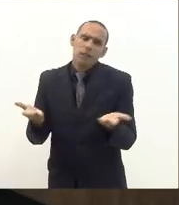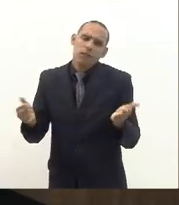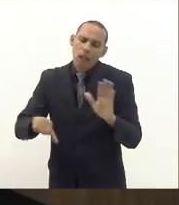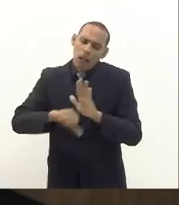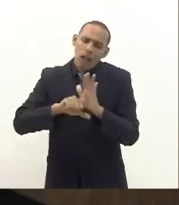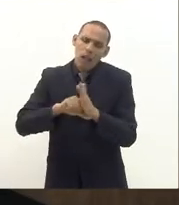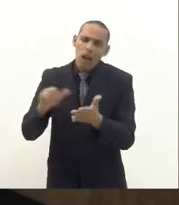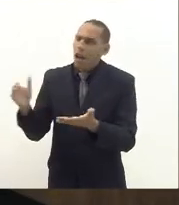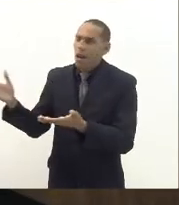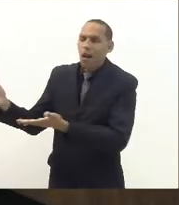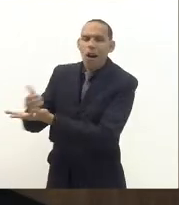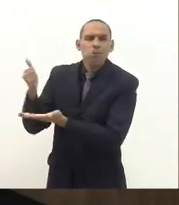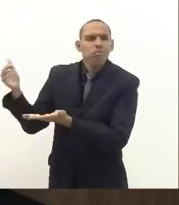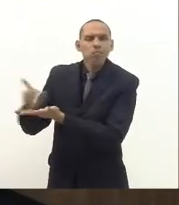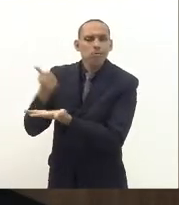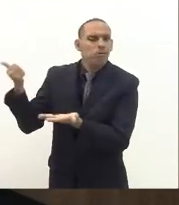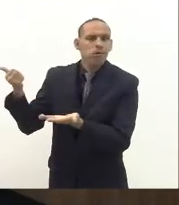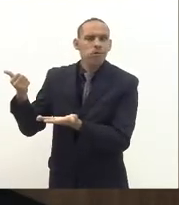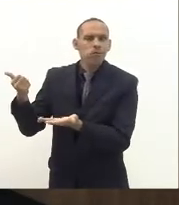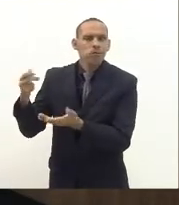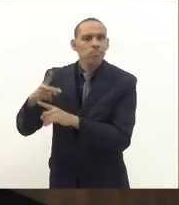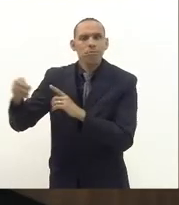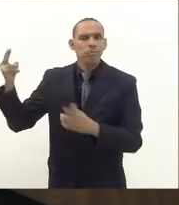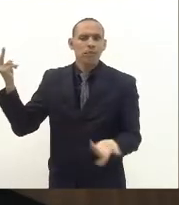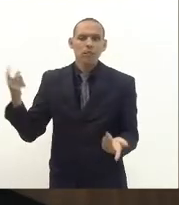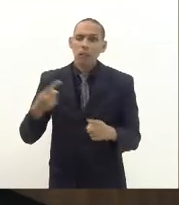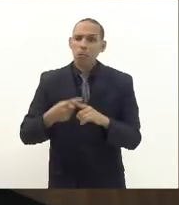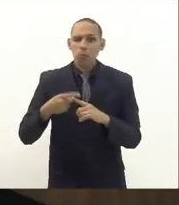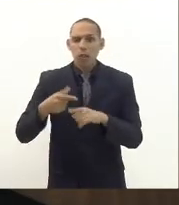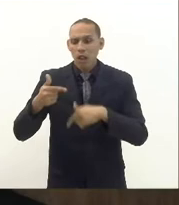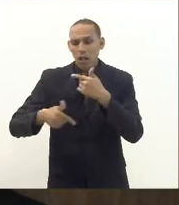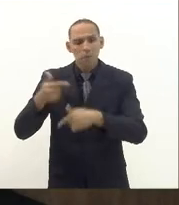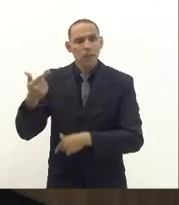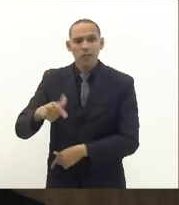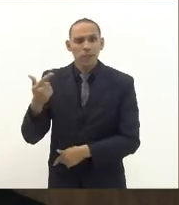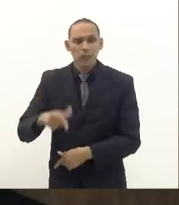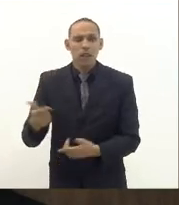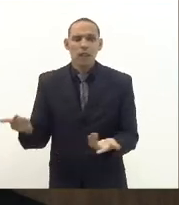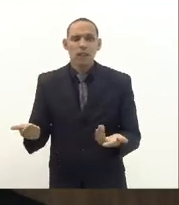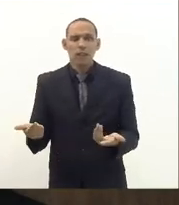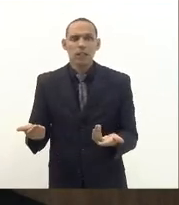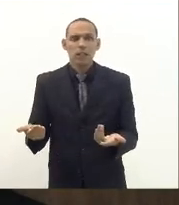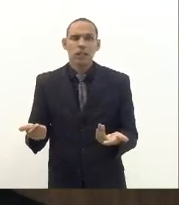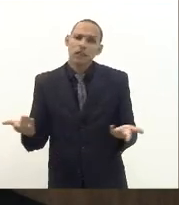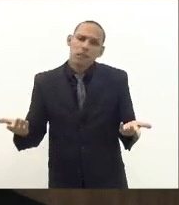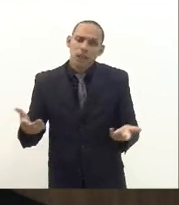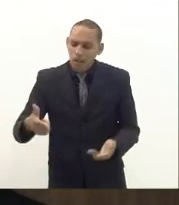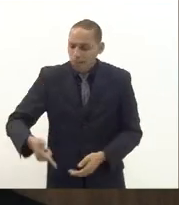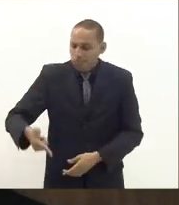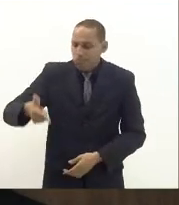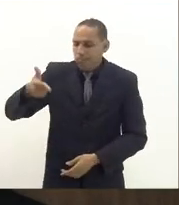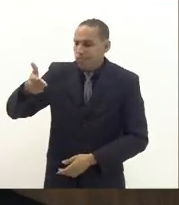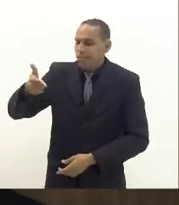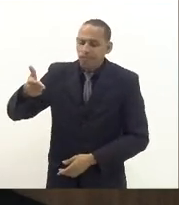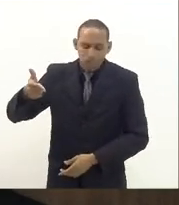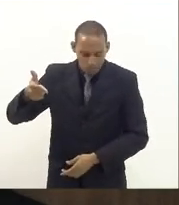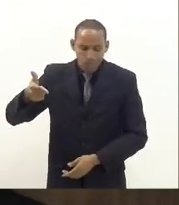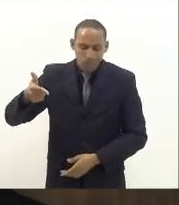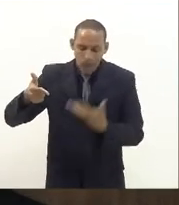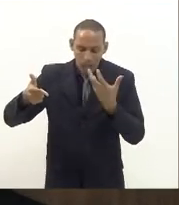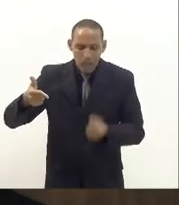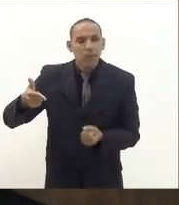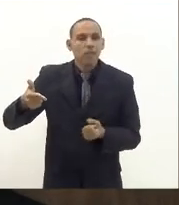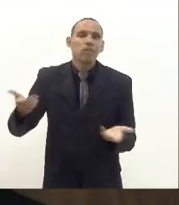ela com a criminalidade porque se não tem emprego o pegar a peça é um caminho e é triste